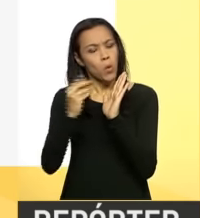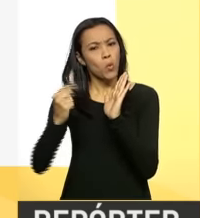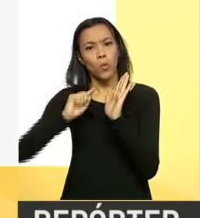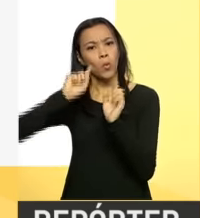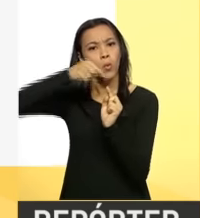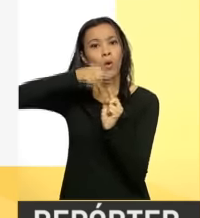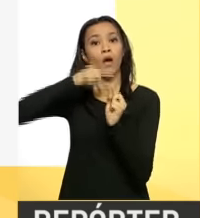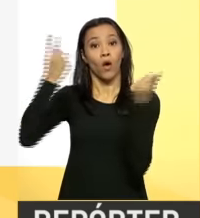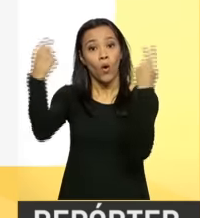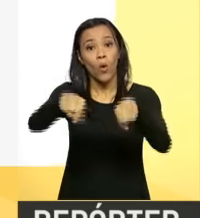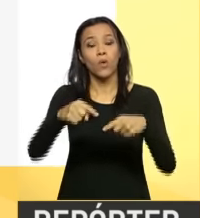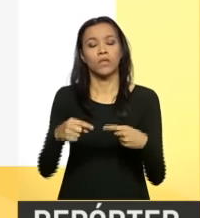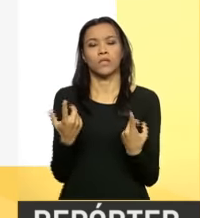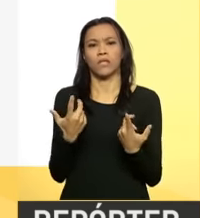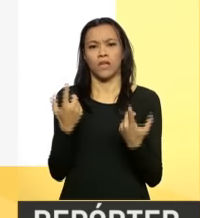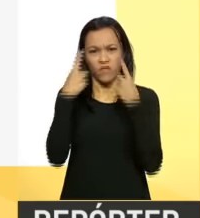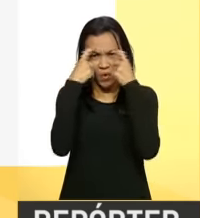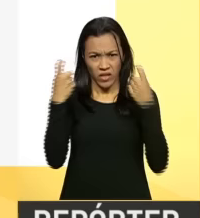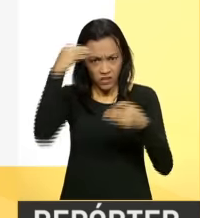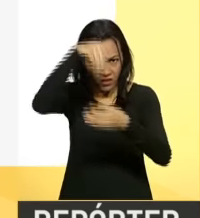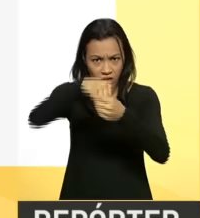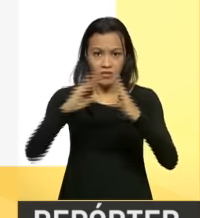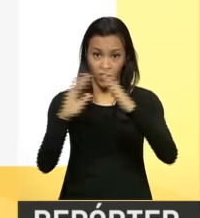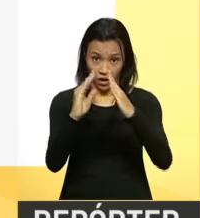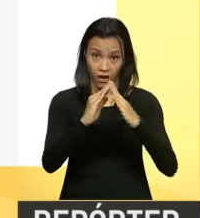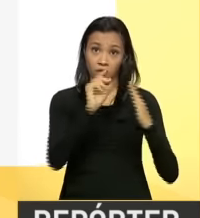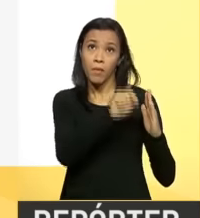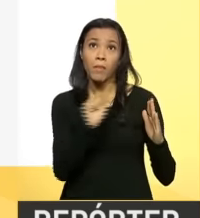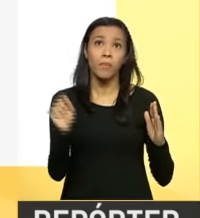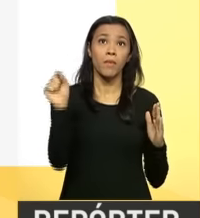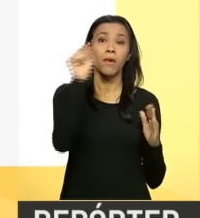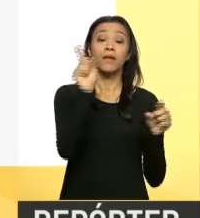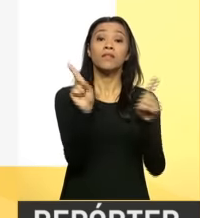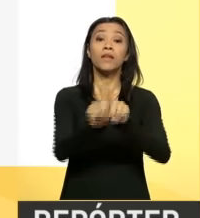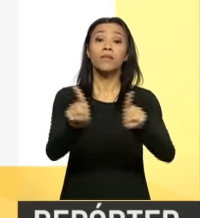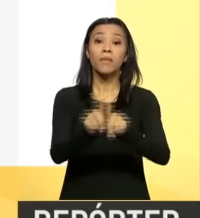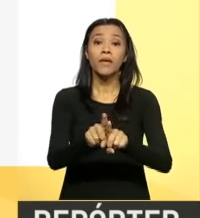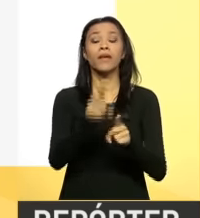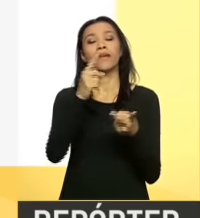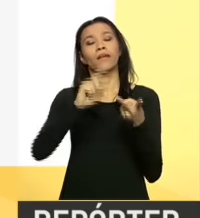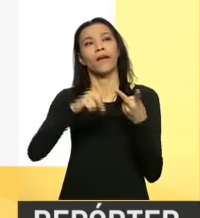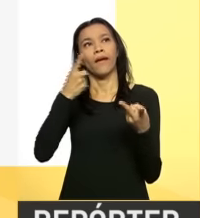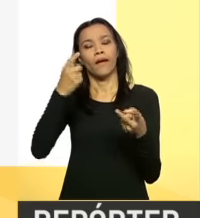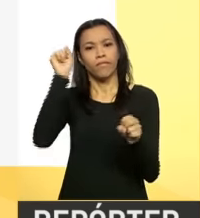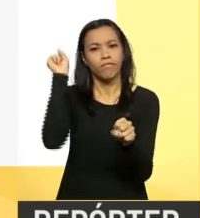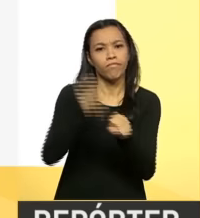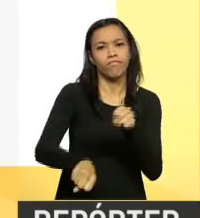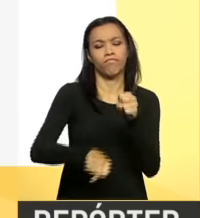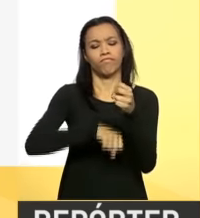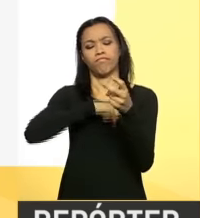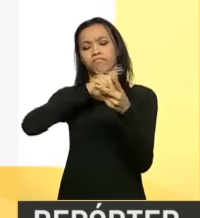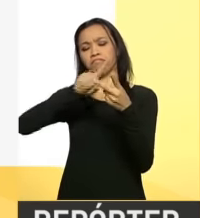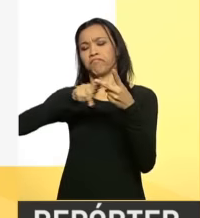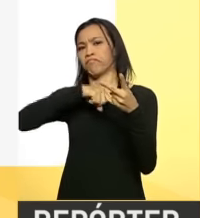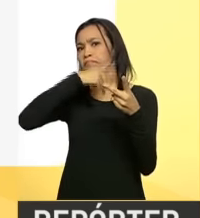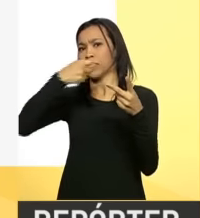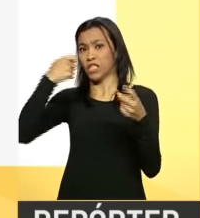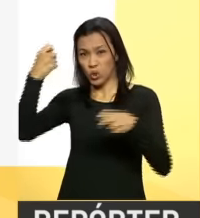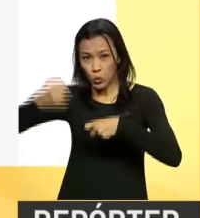não só doméstica contra as mulheres, mas também com relação a homicídios e estupros.